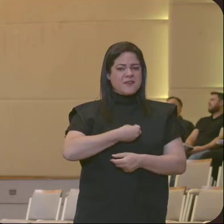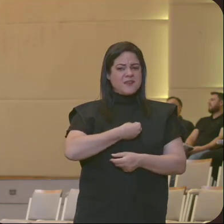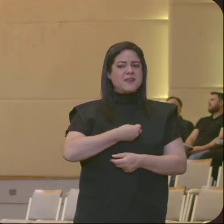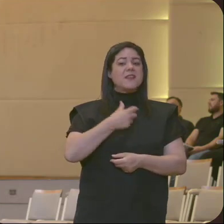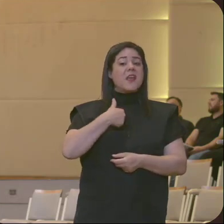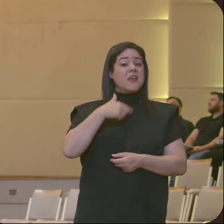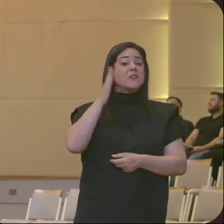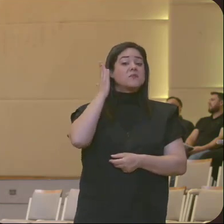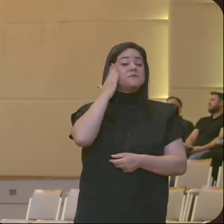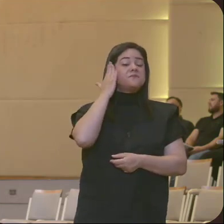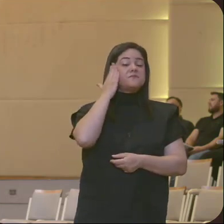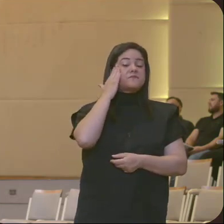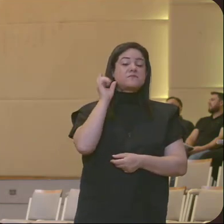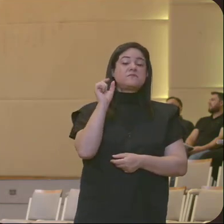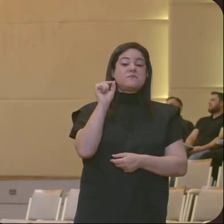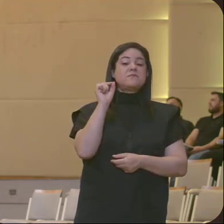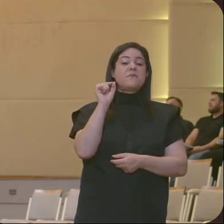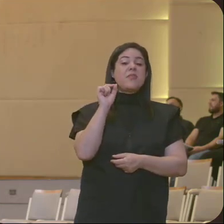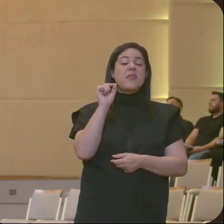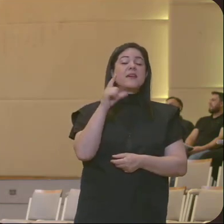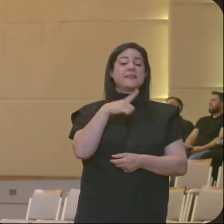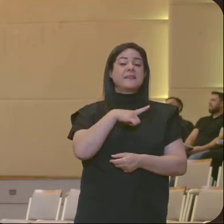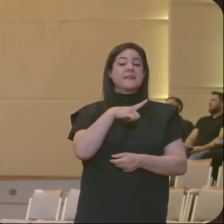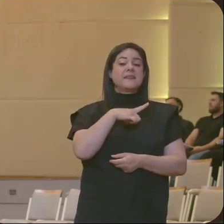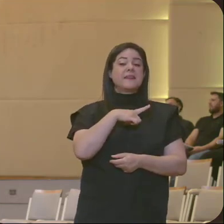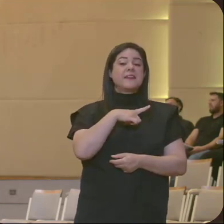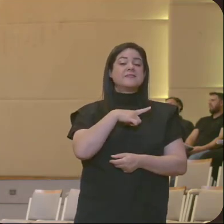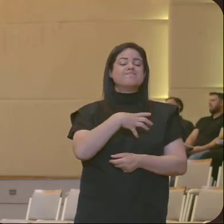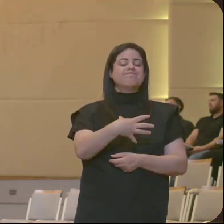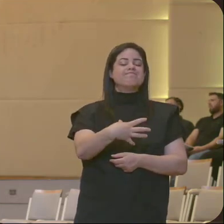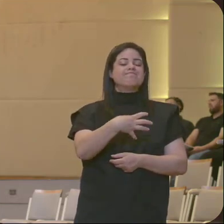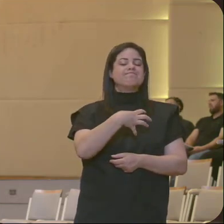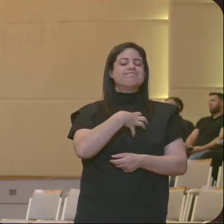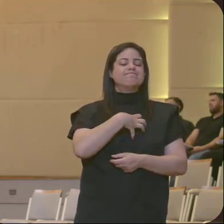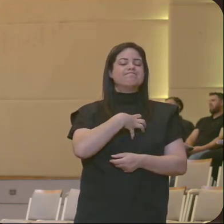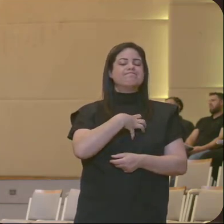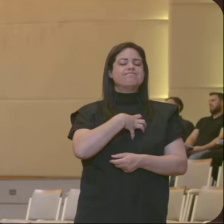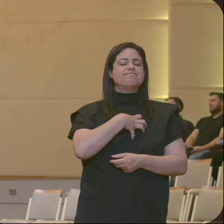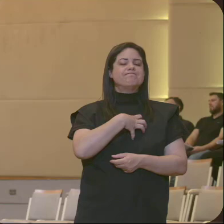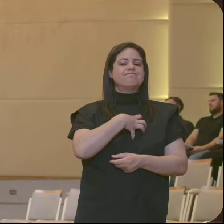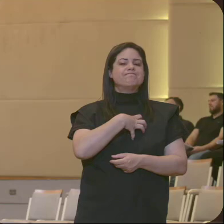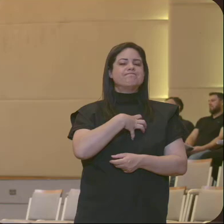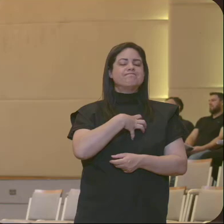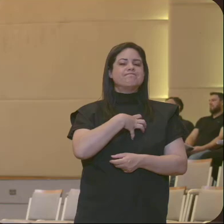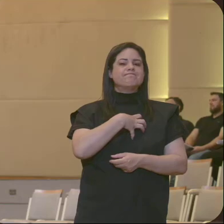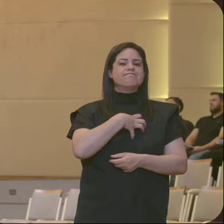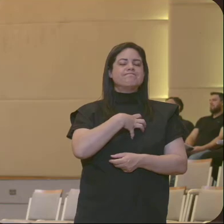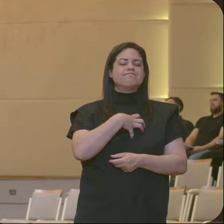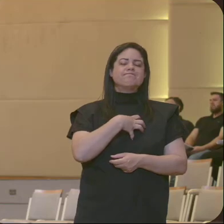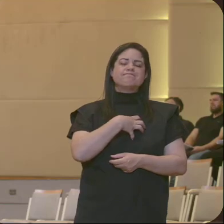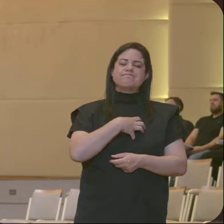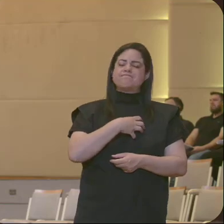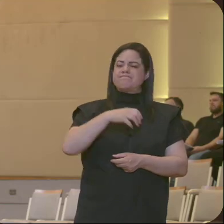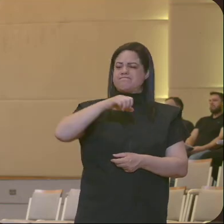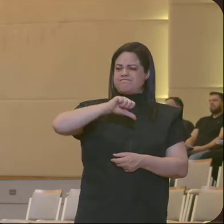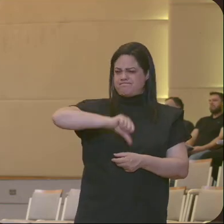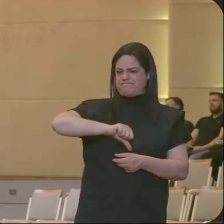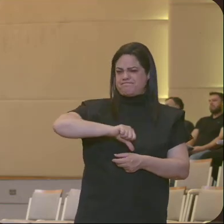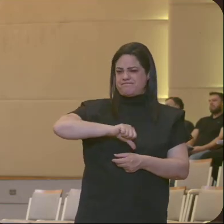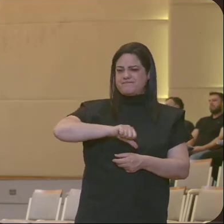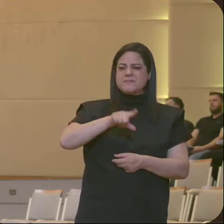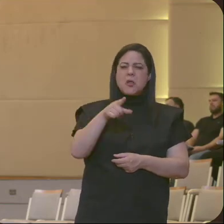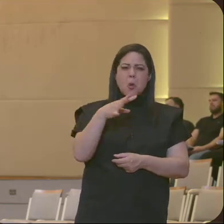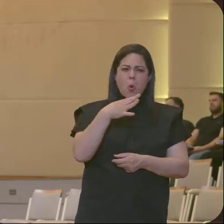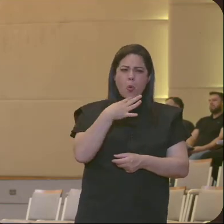eu sei estar abatido. Ele fala com todas as letras. Você conhece alguém